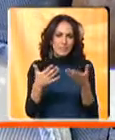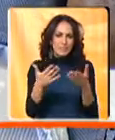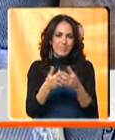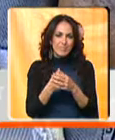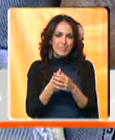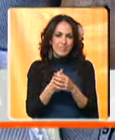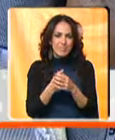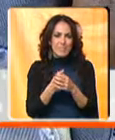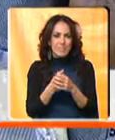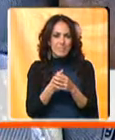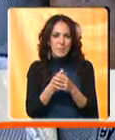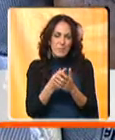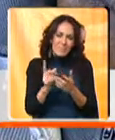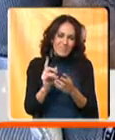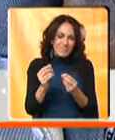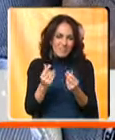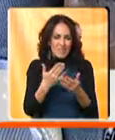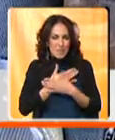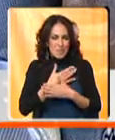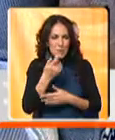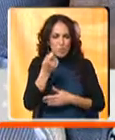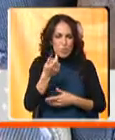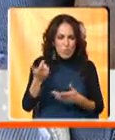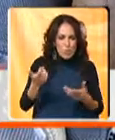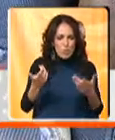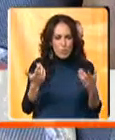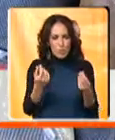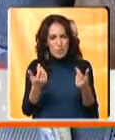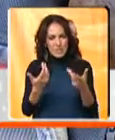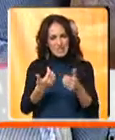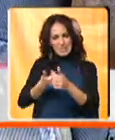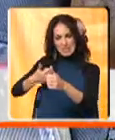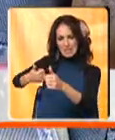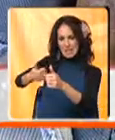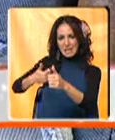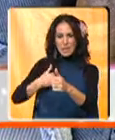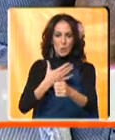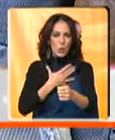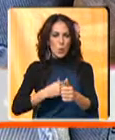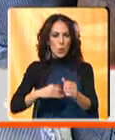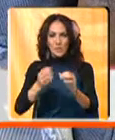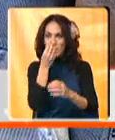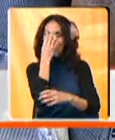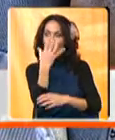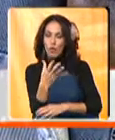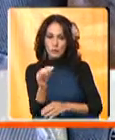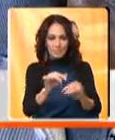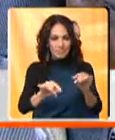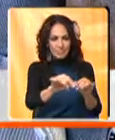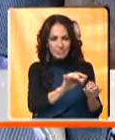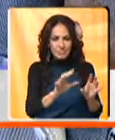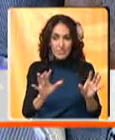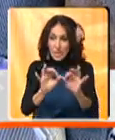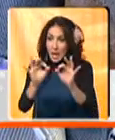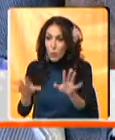Mas, pronto, deixei de estar com tantos amigos como gostava. Deixei de cultivar e, no fundo, eu gosto muito de plantas e gosto muito de cultivar e as amizades